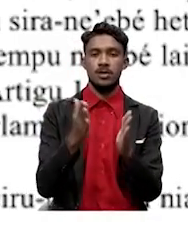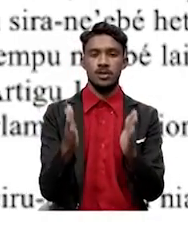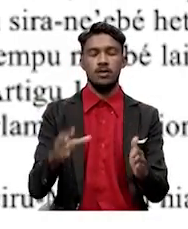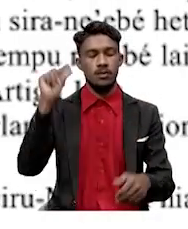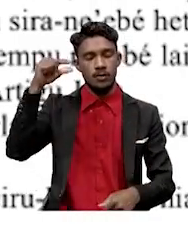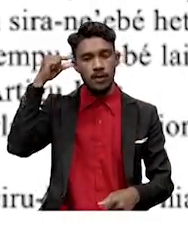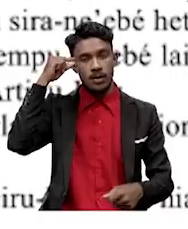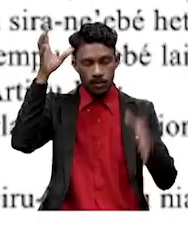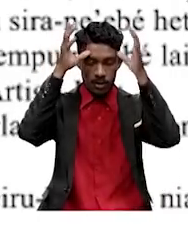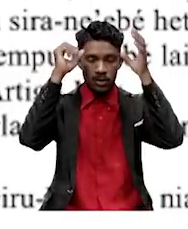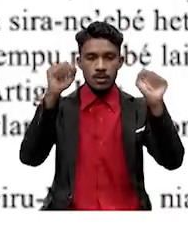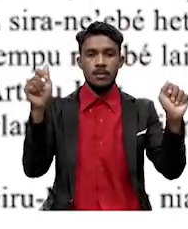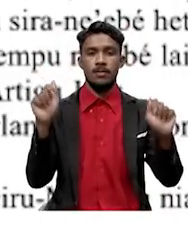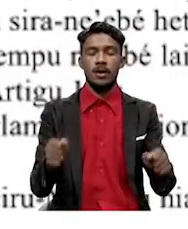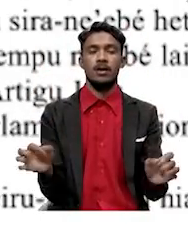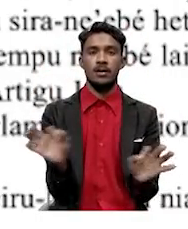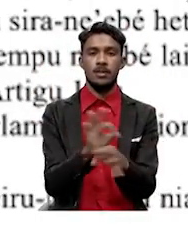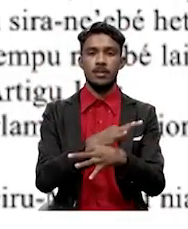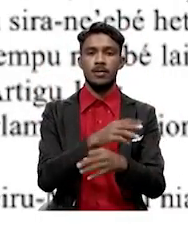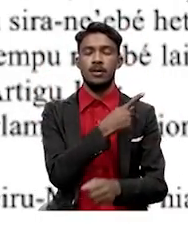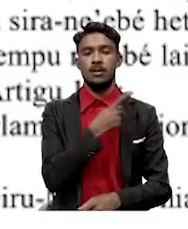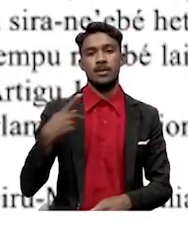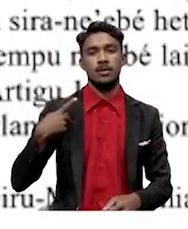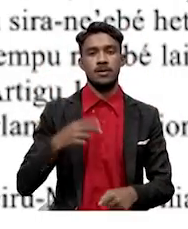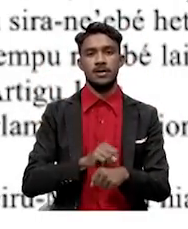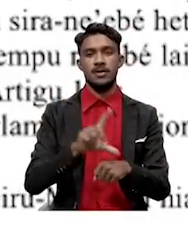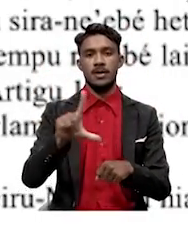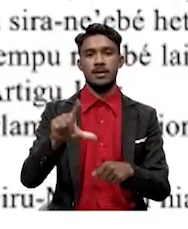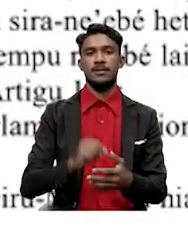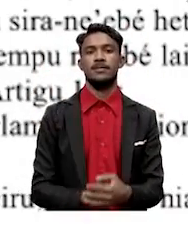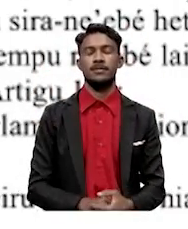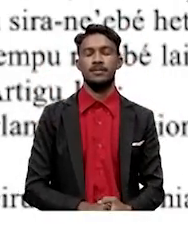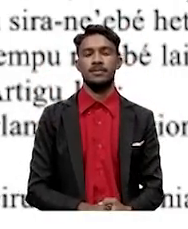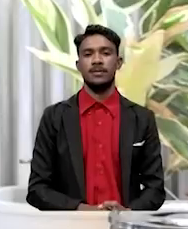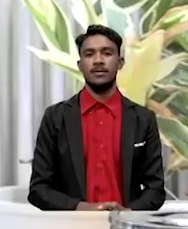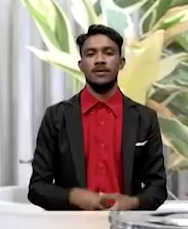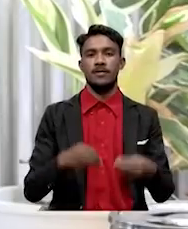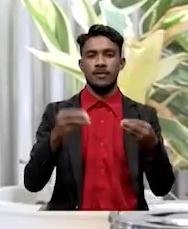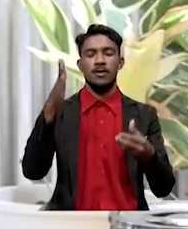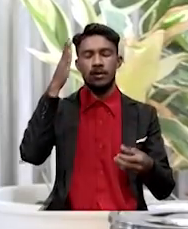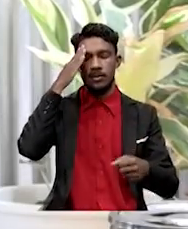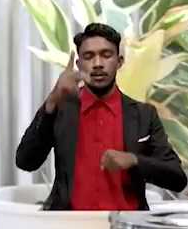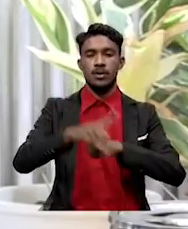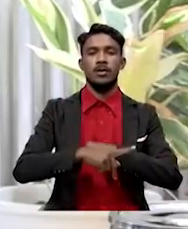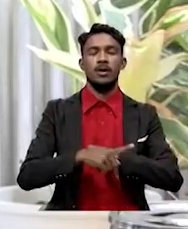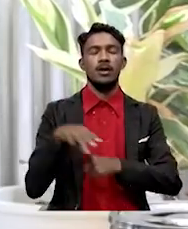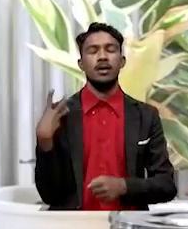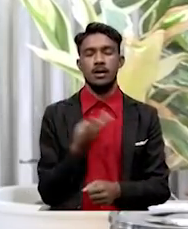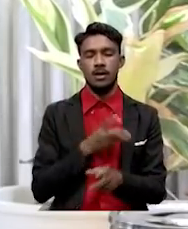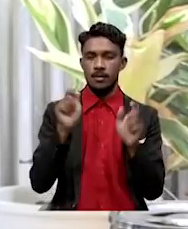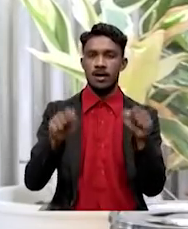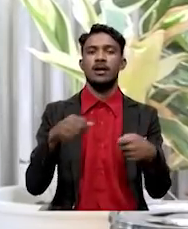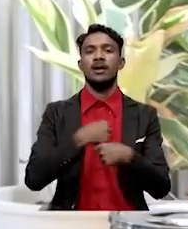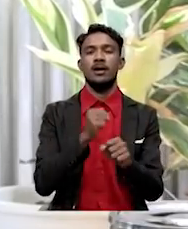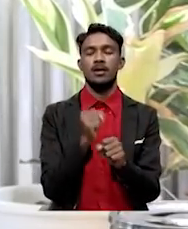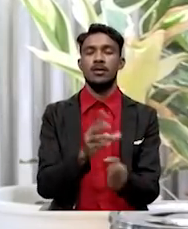presidente república bele dissolve parlamento nacional. Recomendação política né ita bele halo.